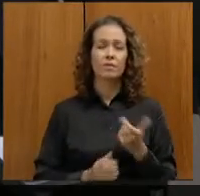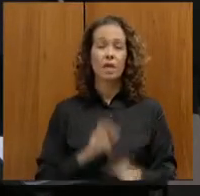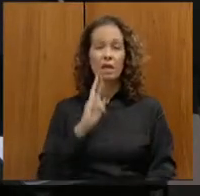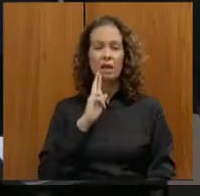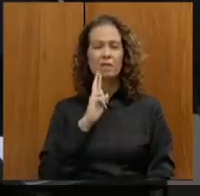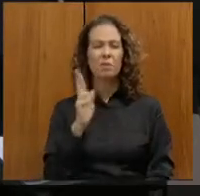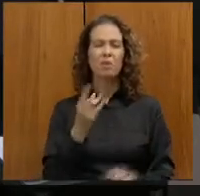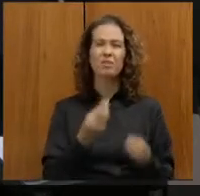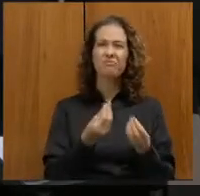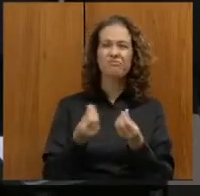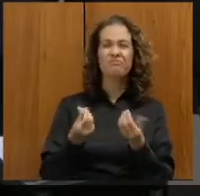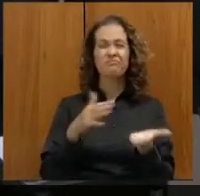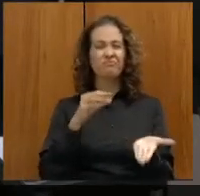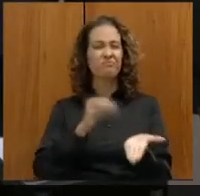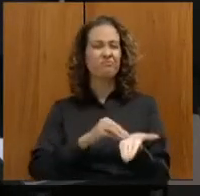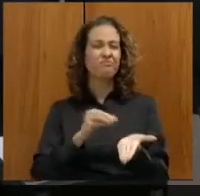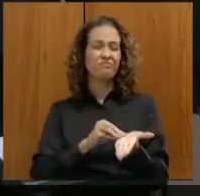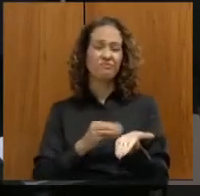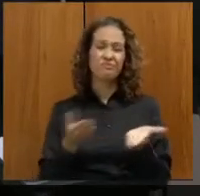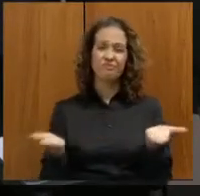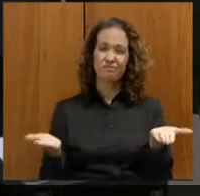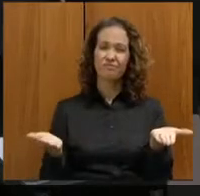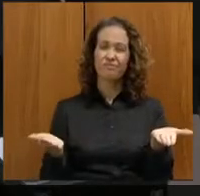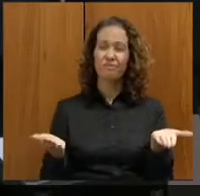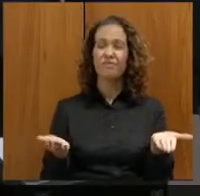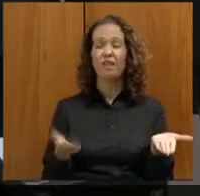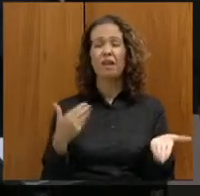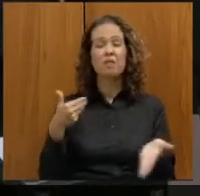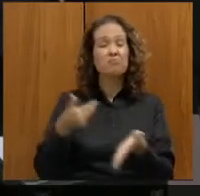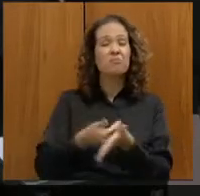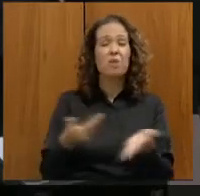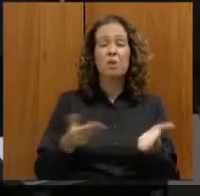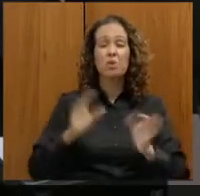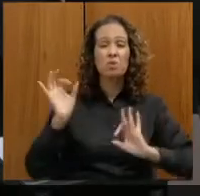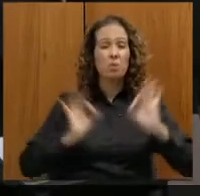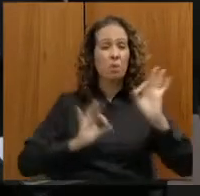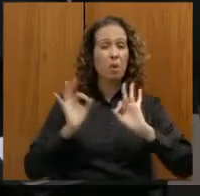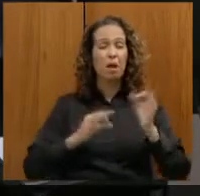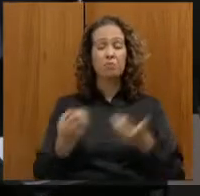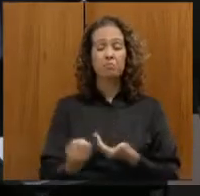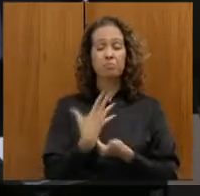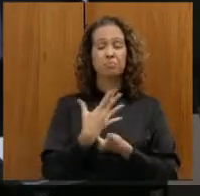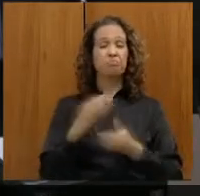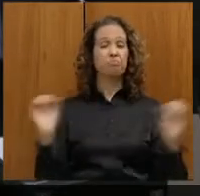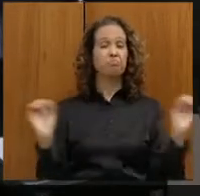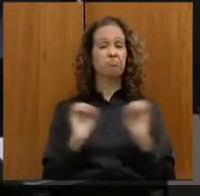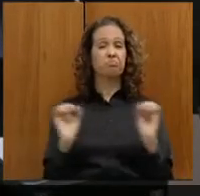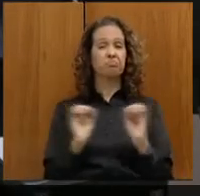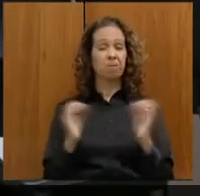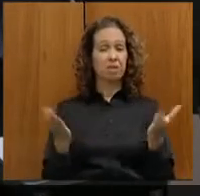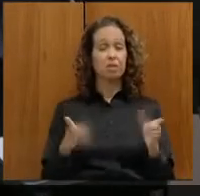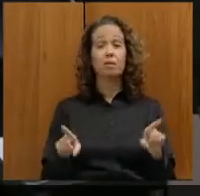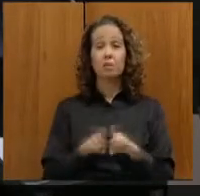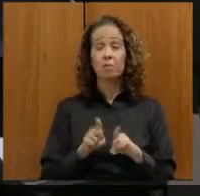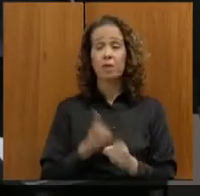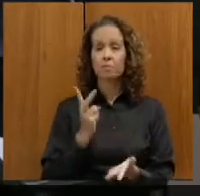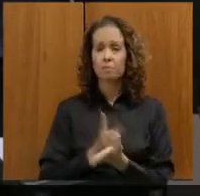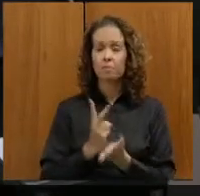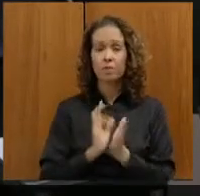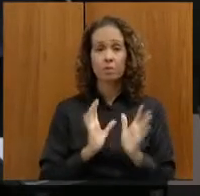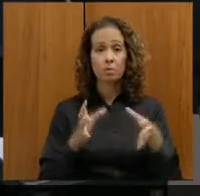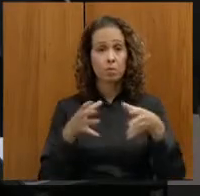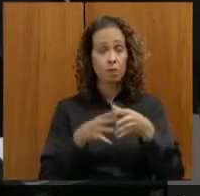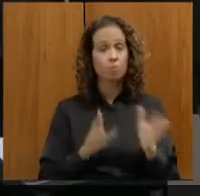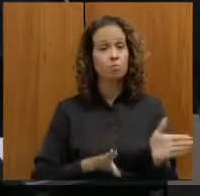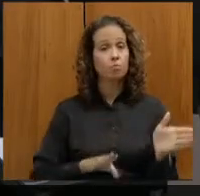evasivas e até hoje o plano não foi enviado também essa mesma comissão pediu o